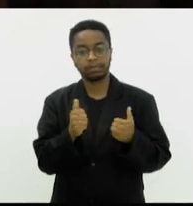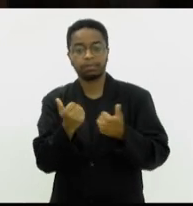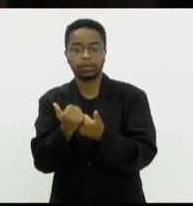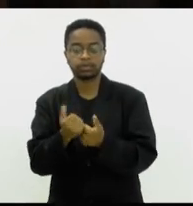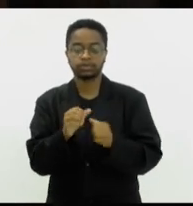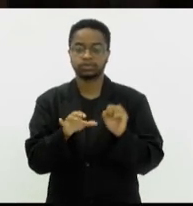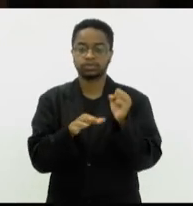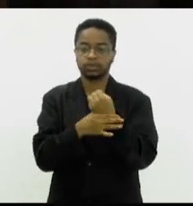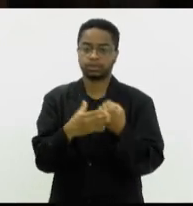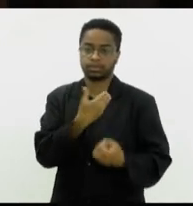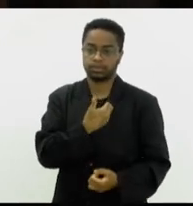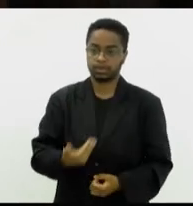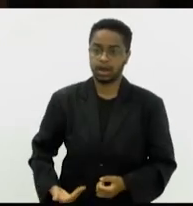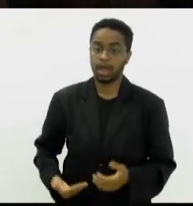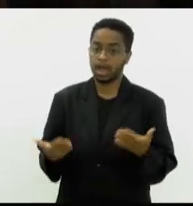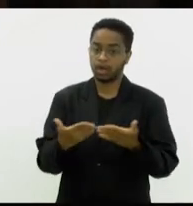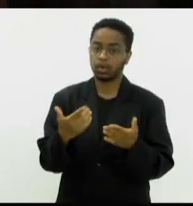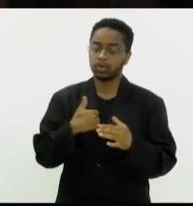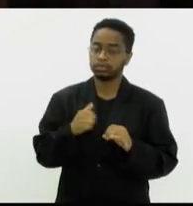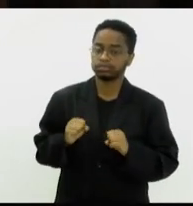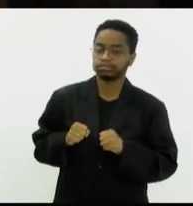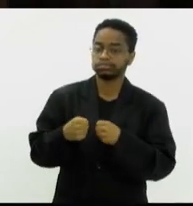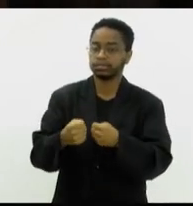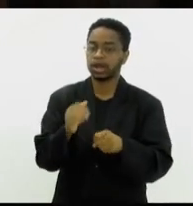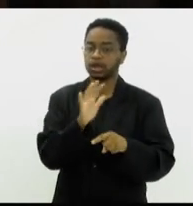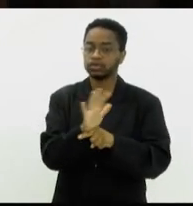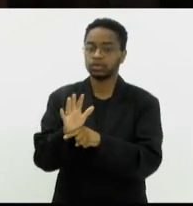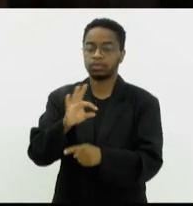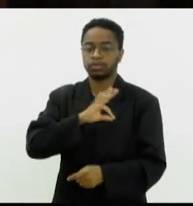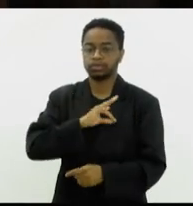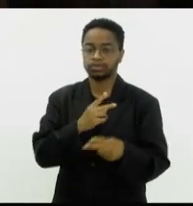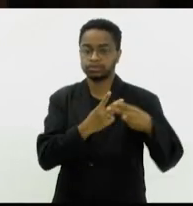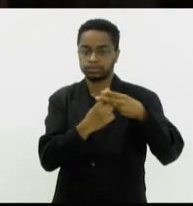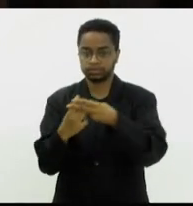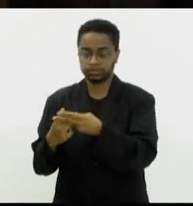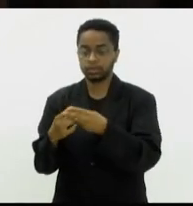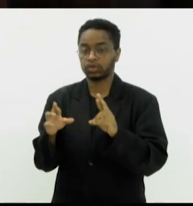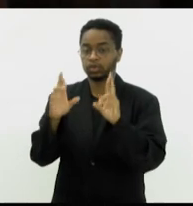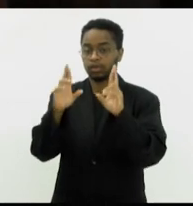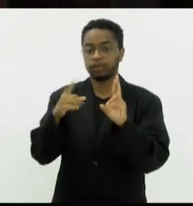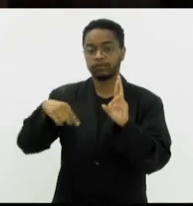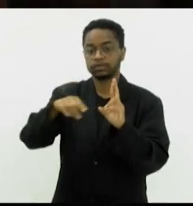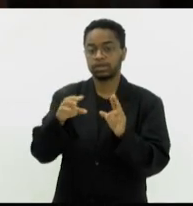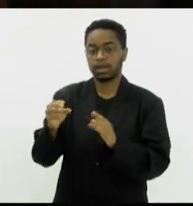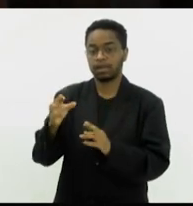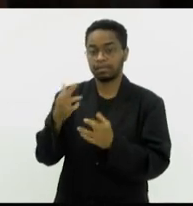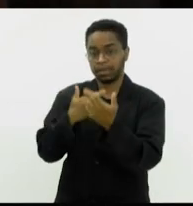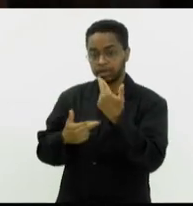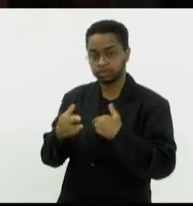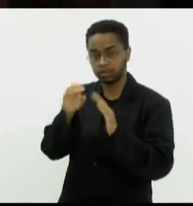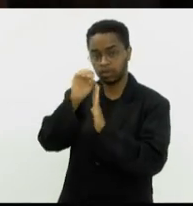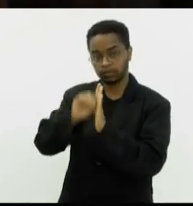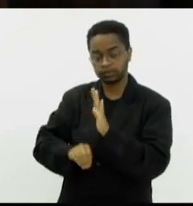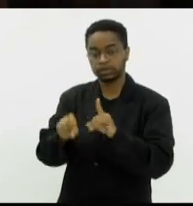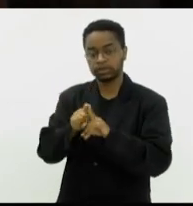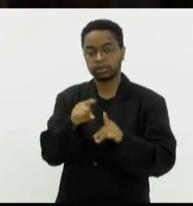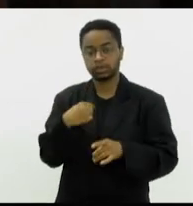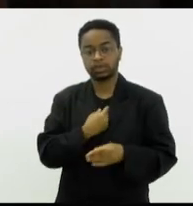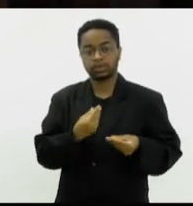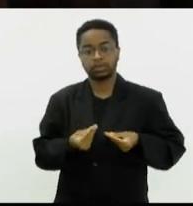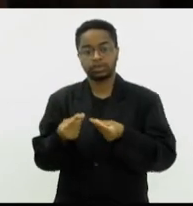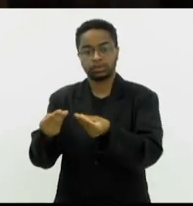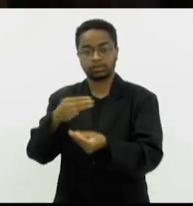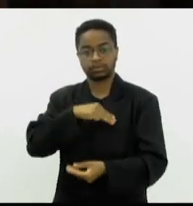agora eu tô pela polícia penal então aqui tá o meu recado Espero que responda a todos os ofícios vamos encaminhar o omp e